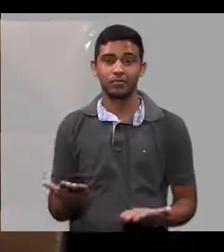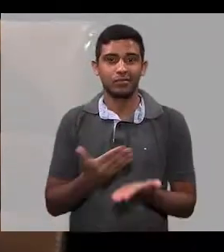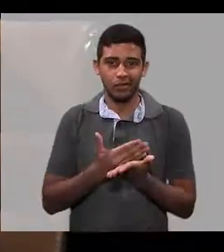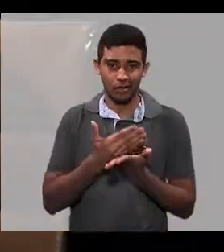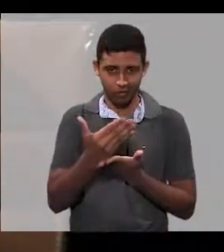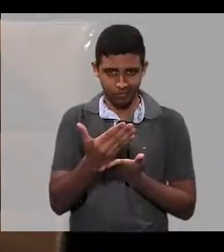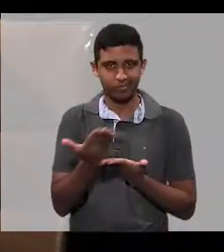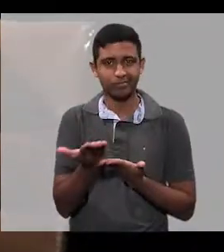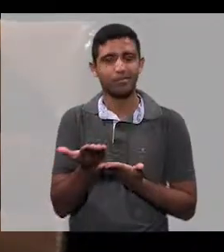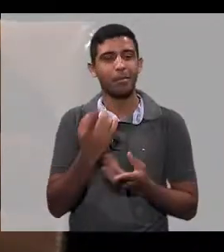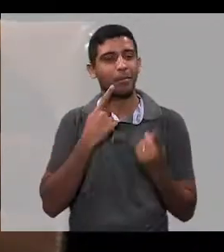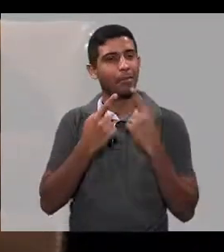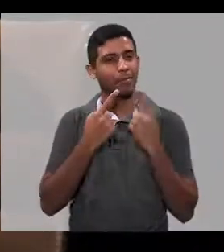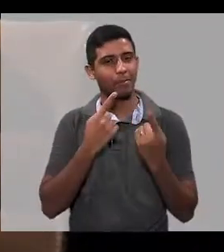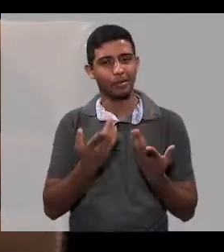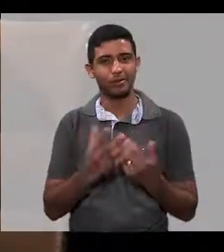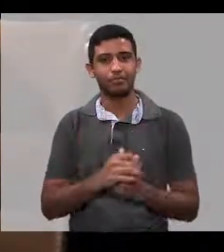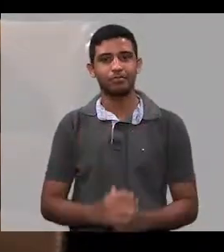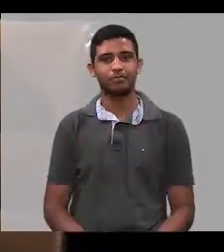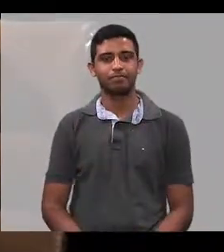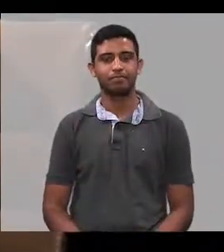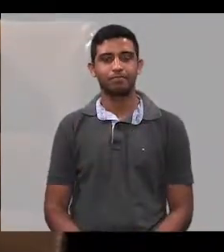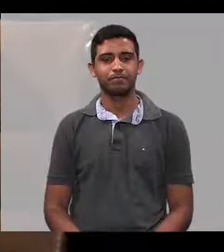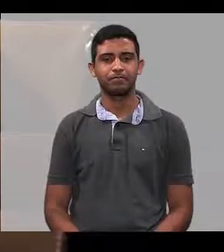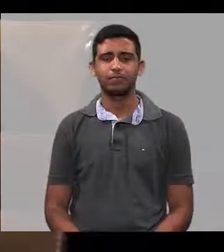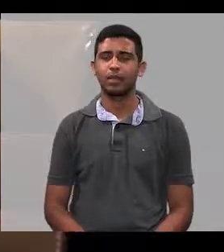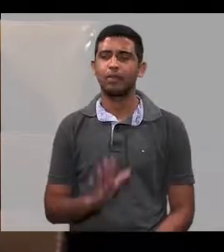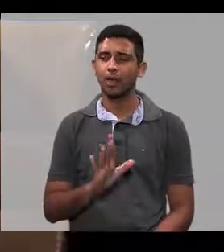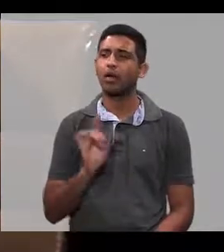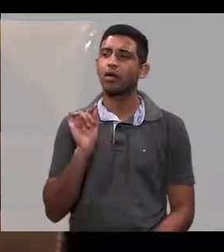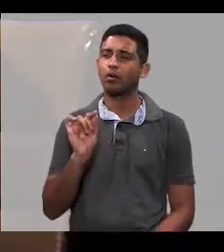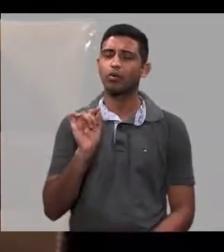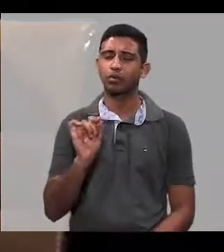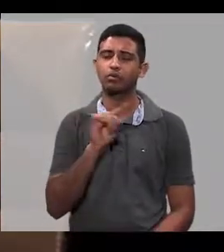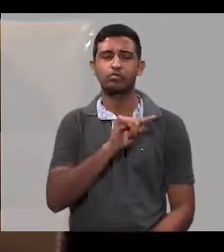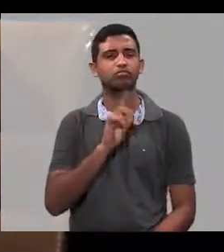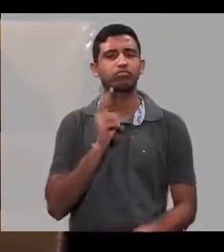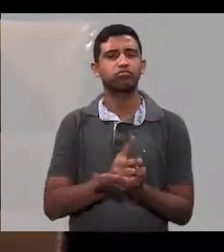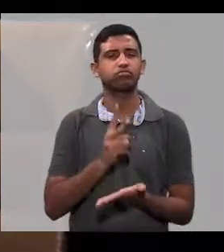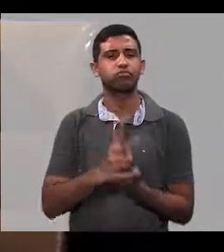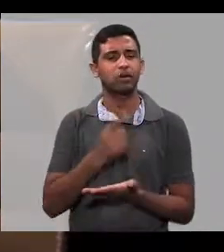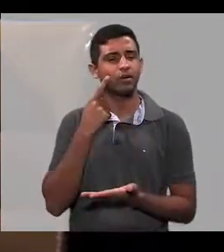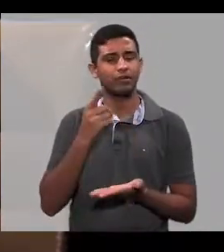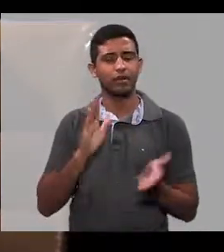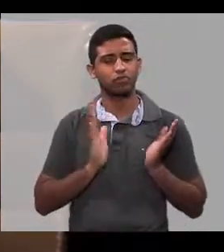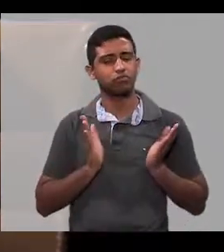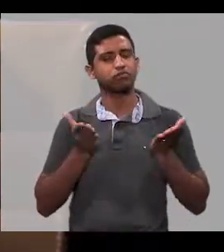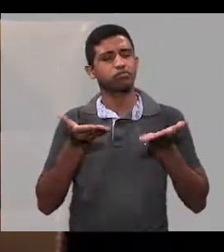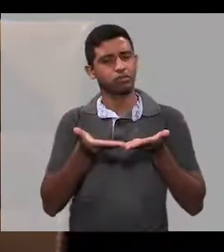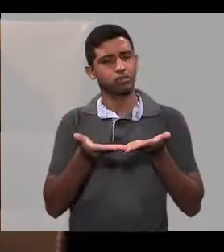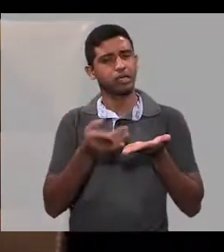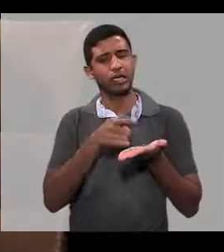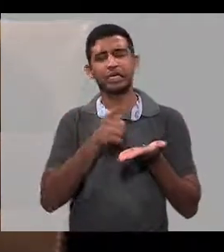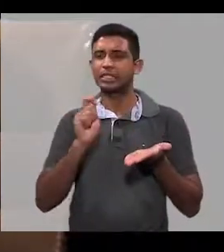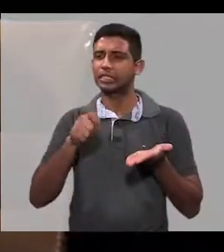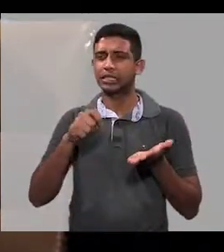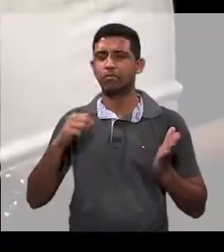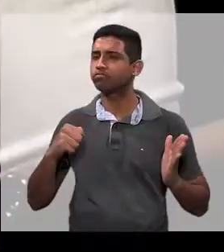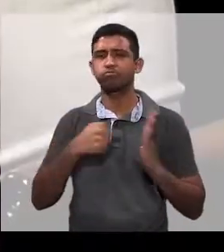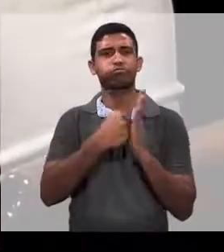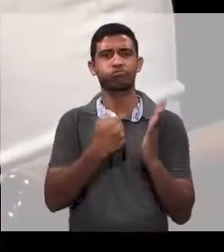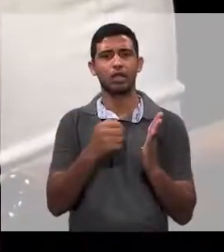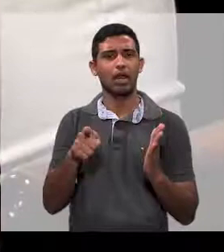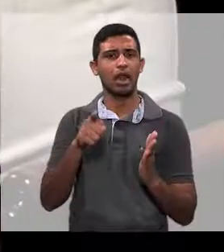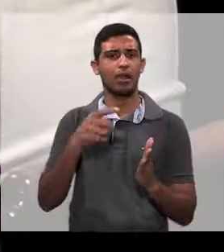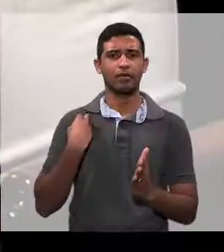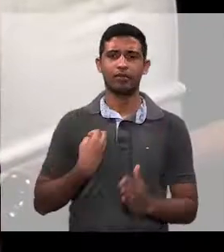Para a gente começar esse papo, o que efetivamente esse fórum pode impactar